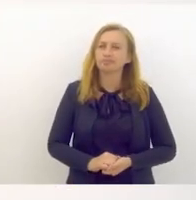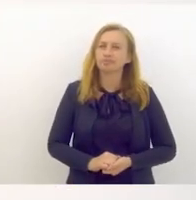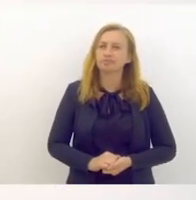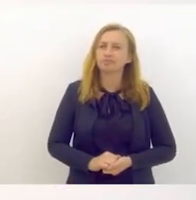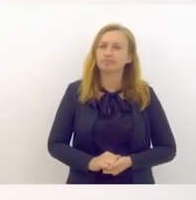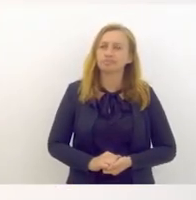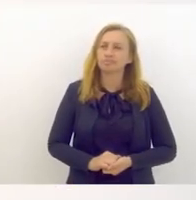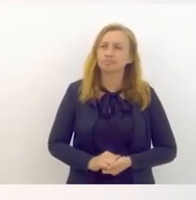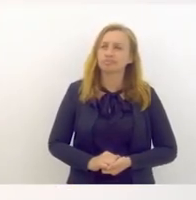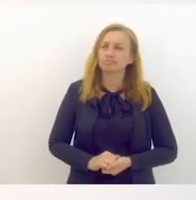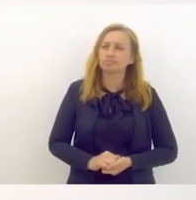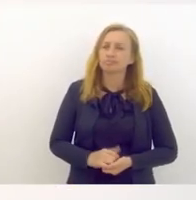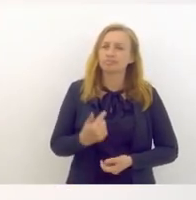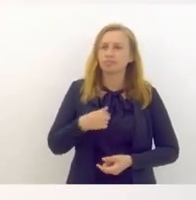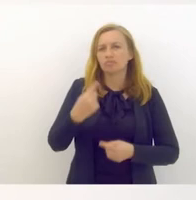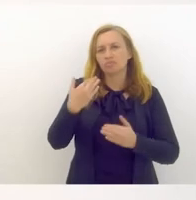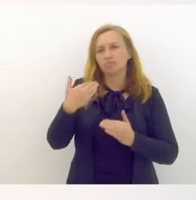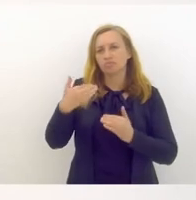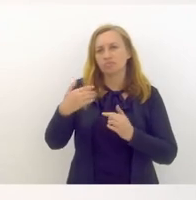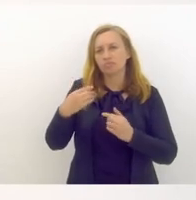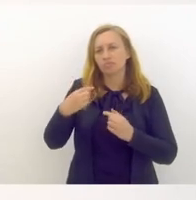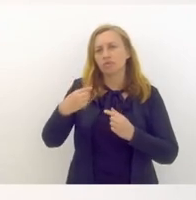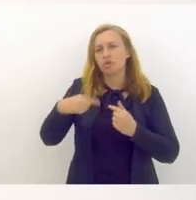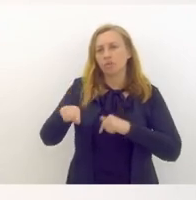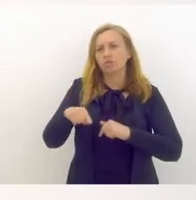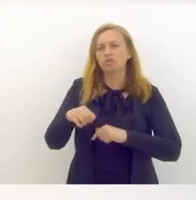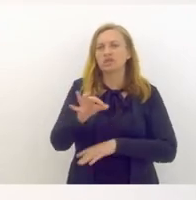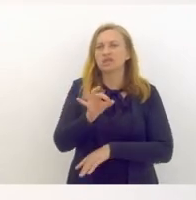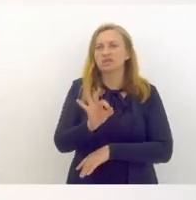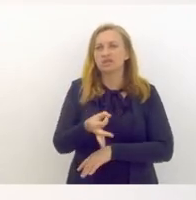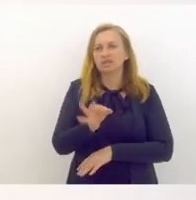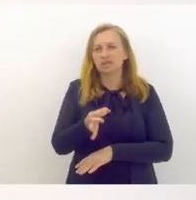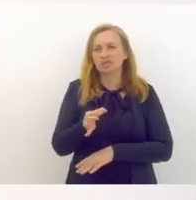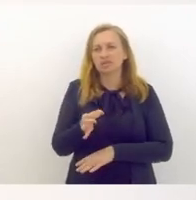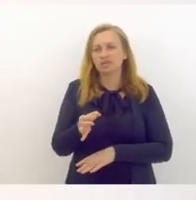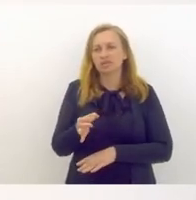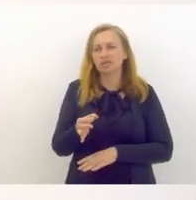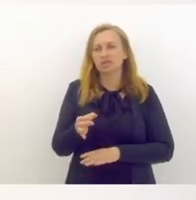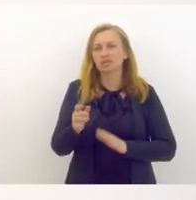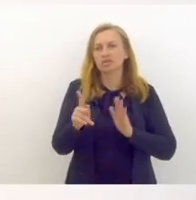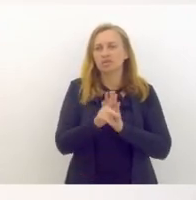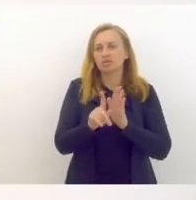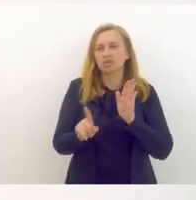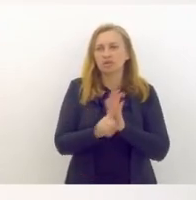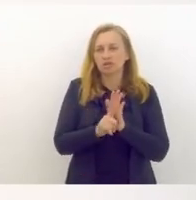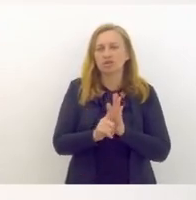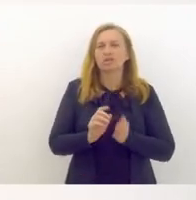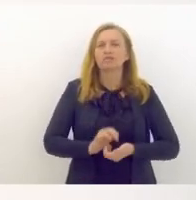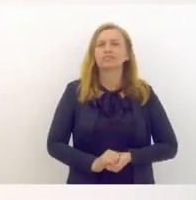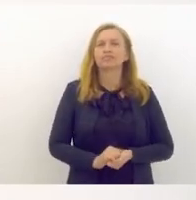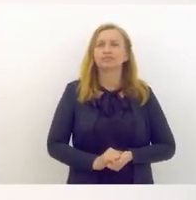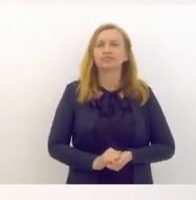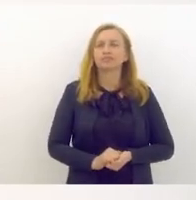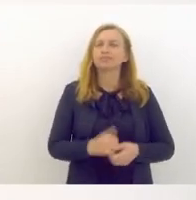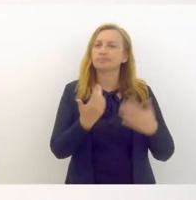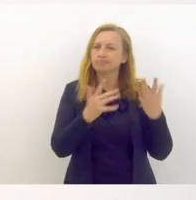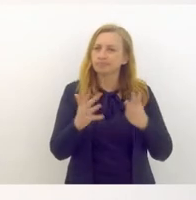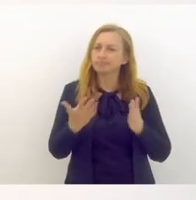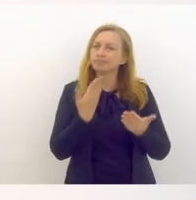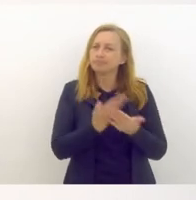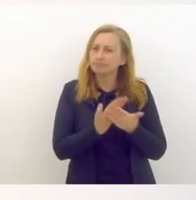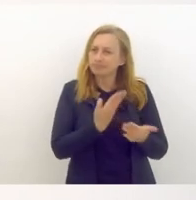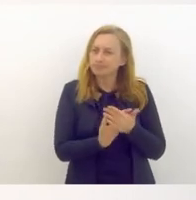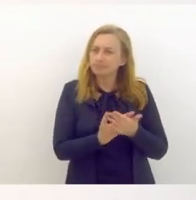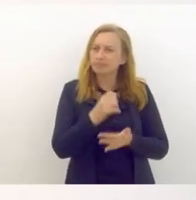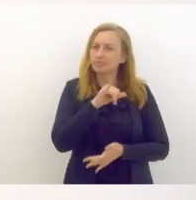Me coloco como contra, totalmente contra, esse rebaixamento ao revés. Parabenizo o estudo feito